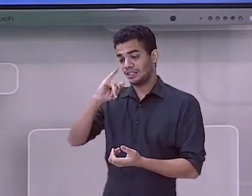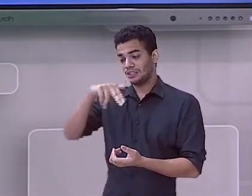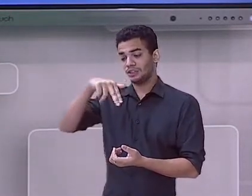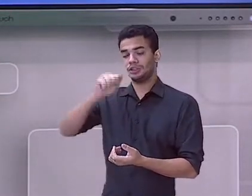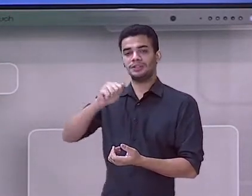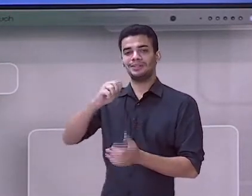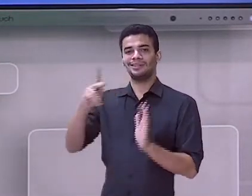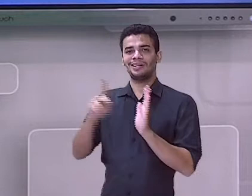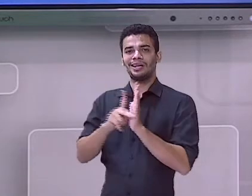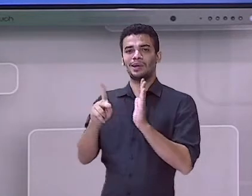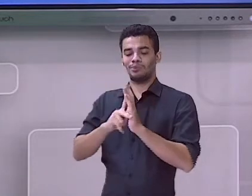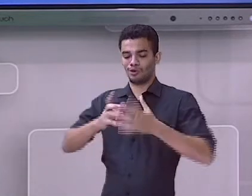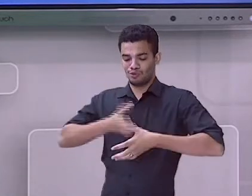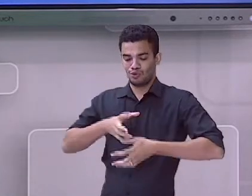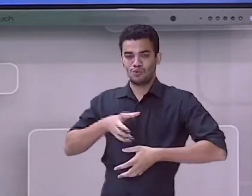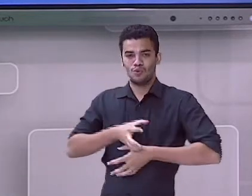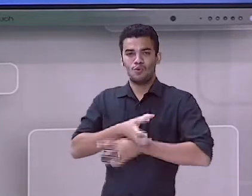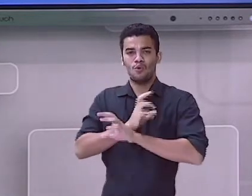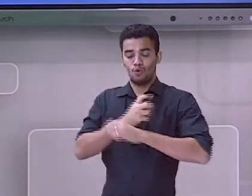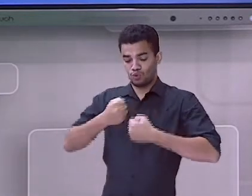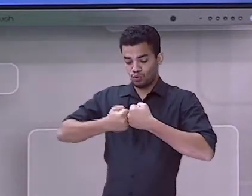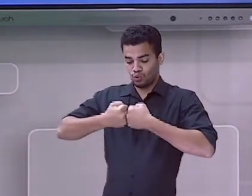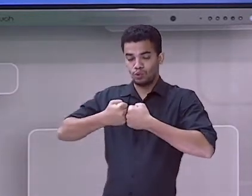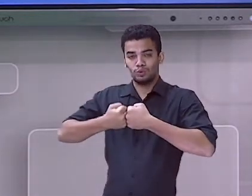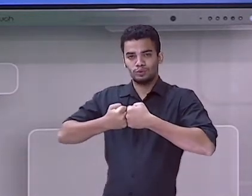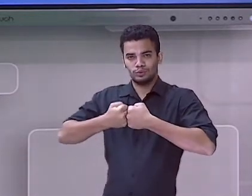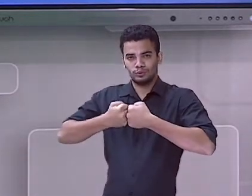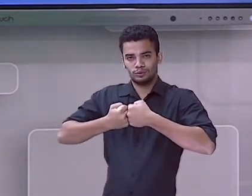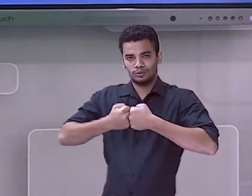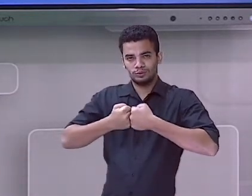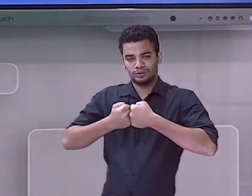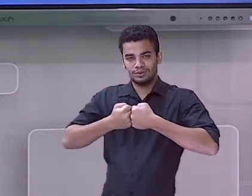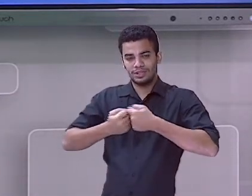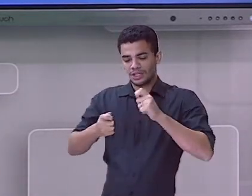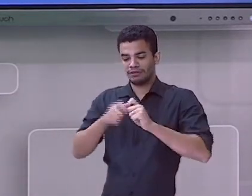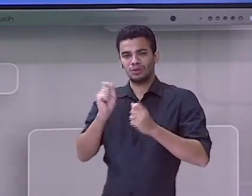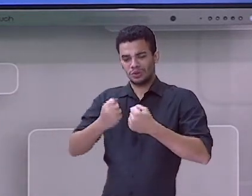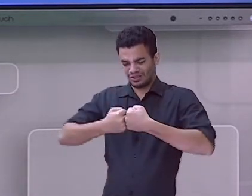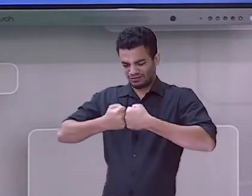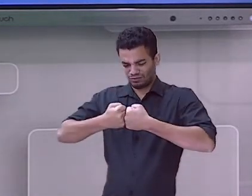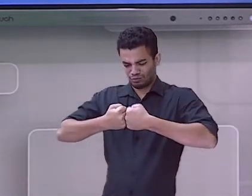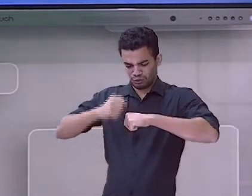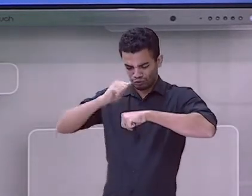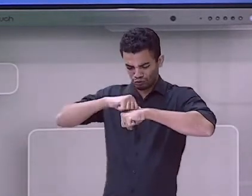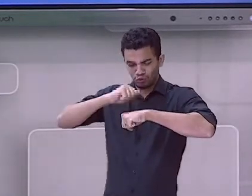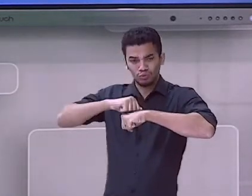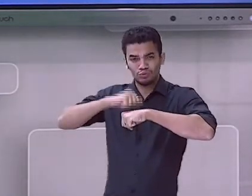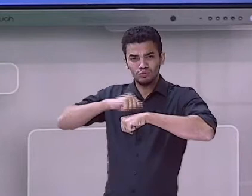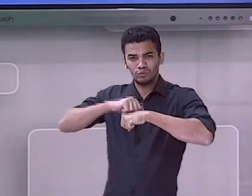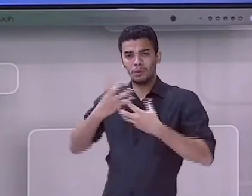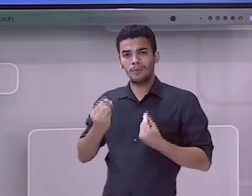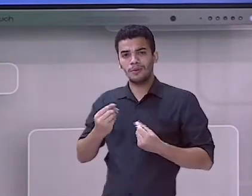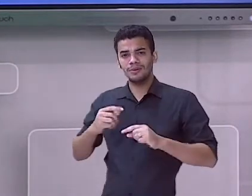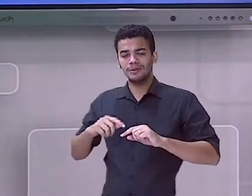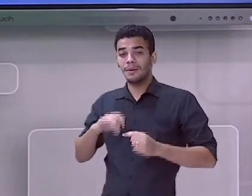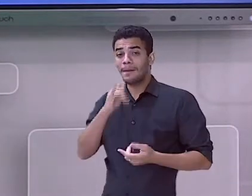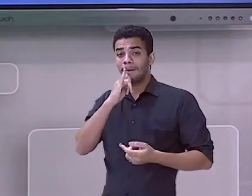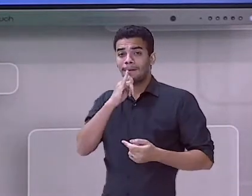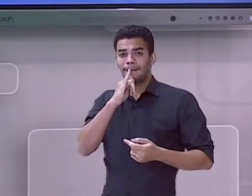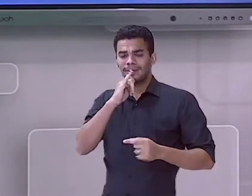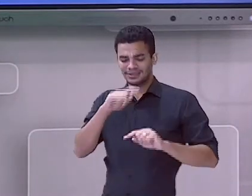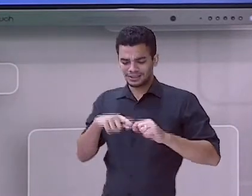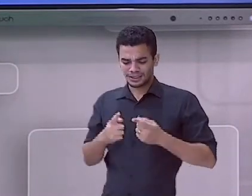com que aconteça essa estruturação. Nossa, onde que eu acho quitina no ser humano?